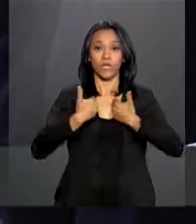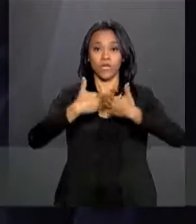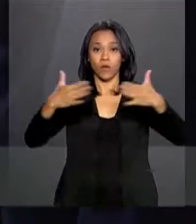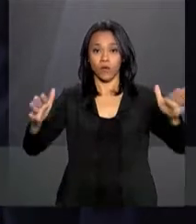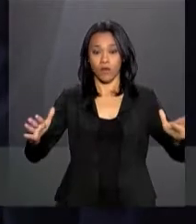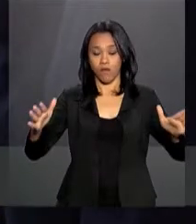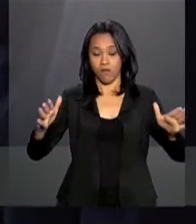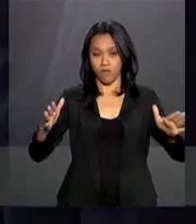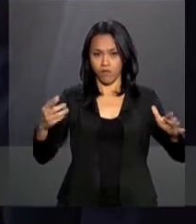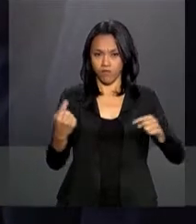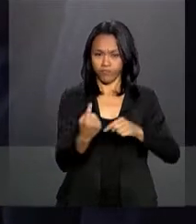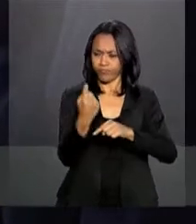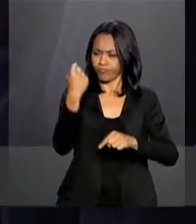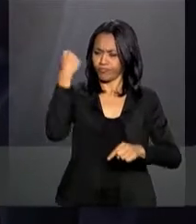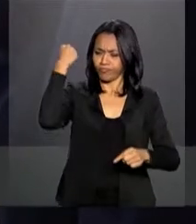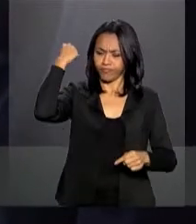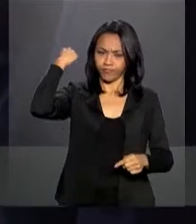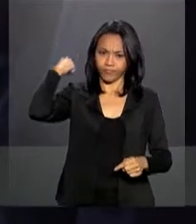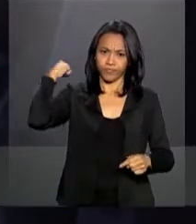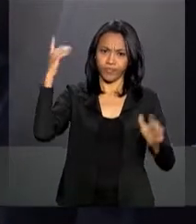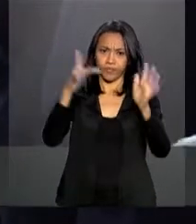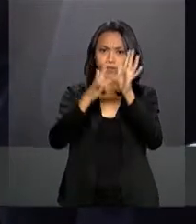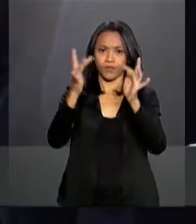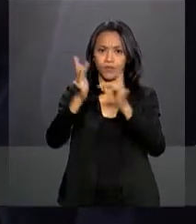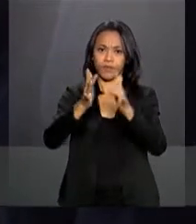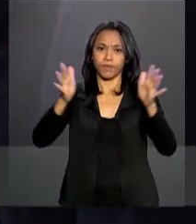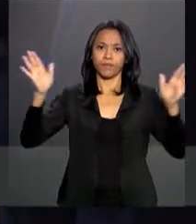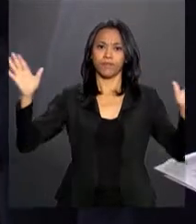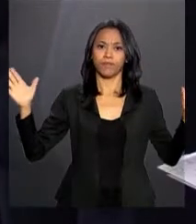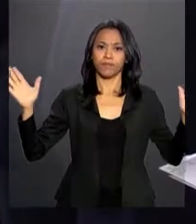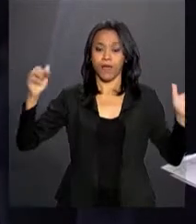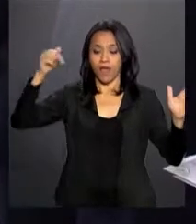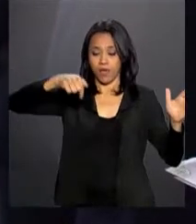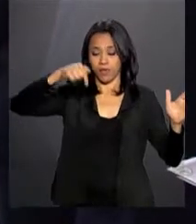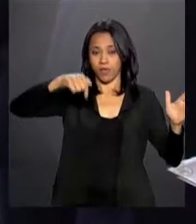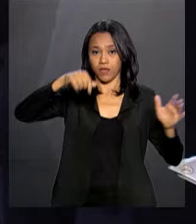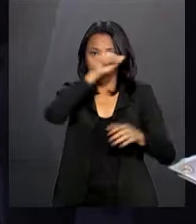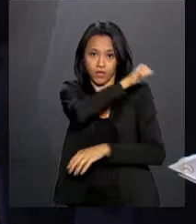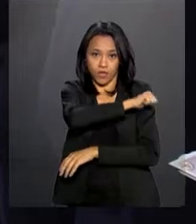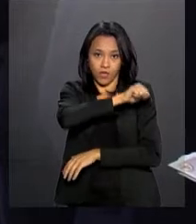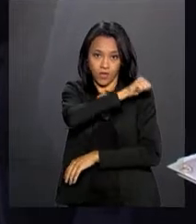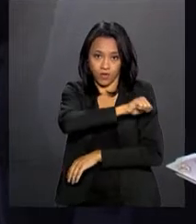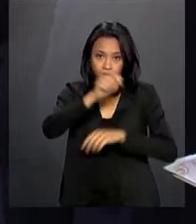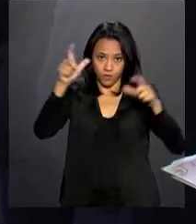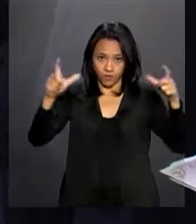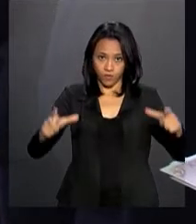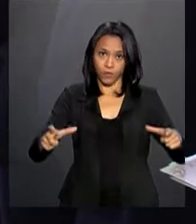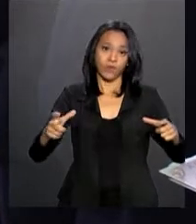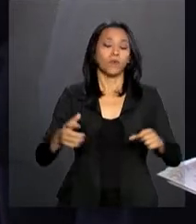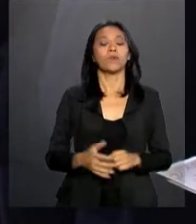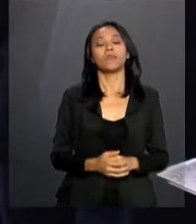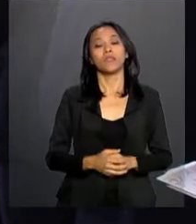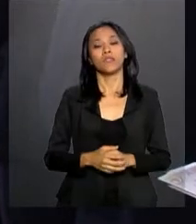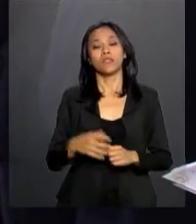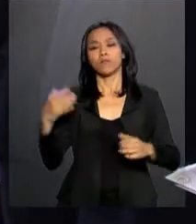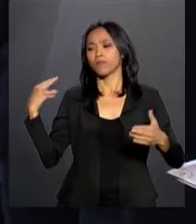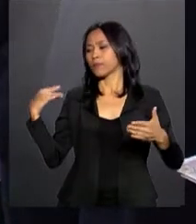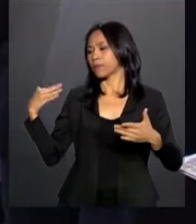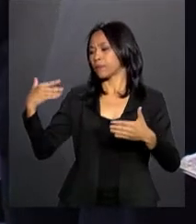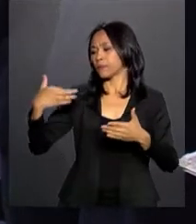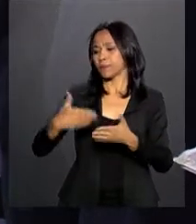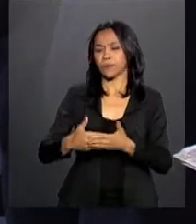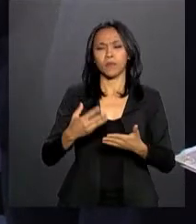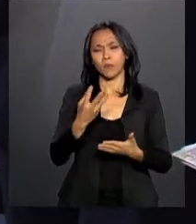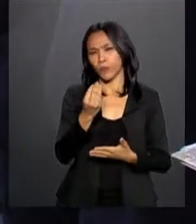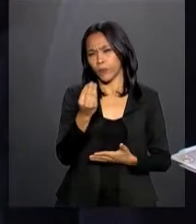o monumento ao cristo redentor aqui no alto do corcovado de lá pra cá muitos presidentes